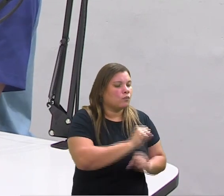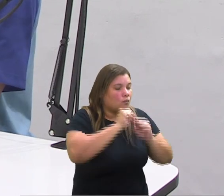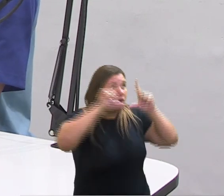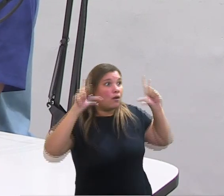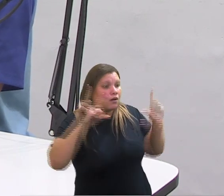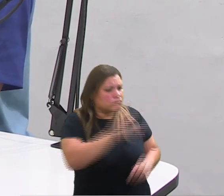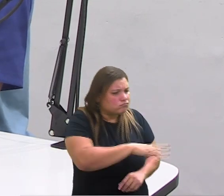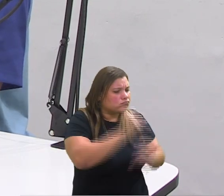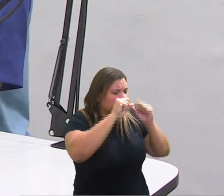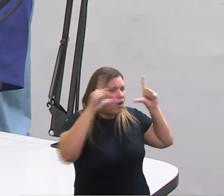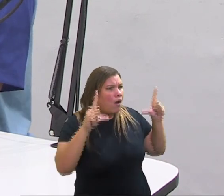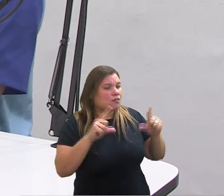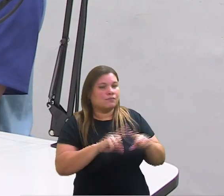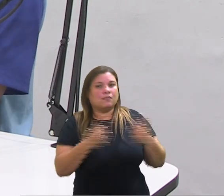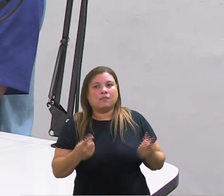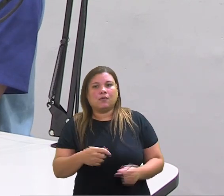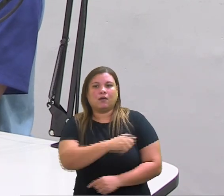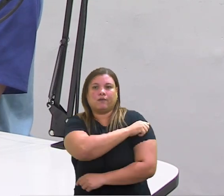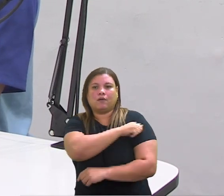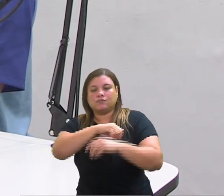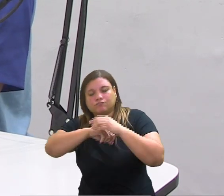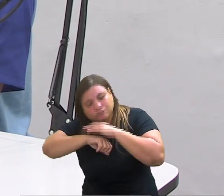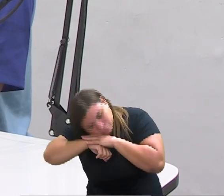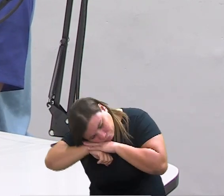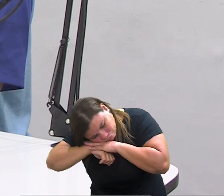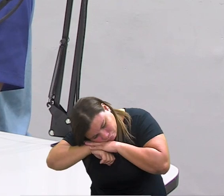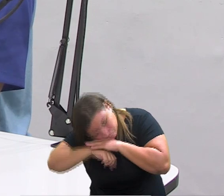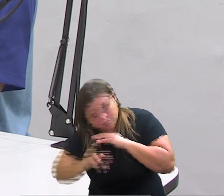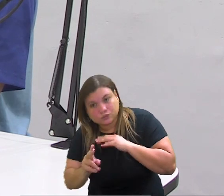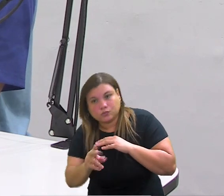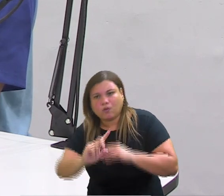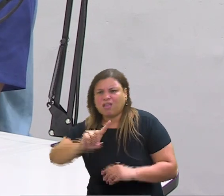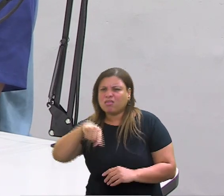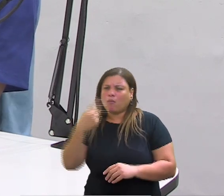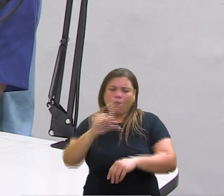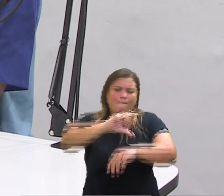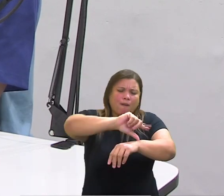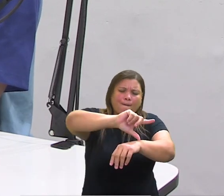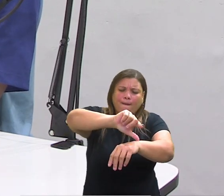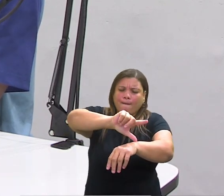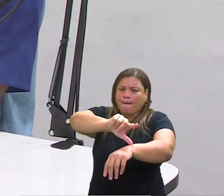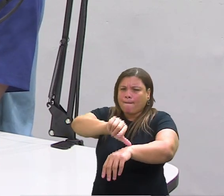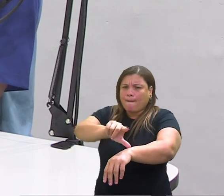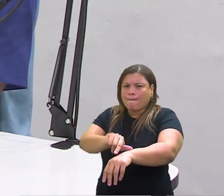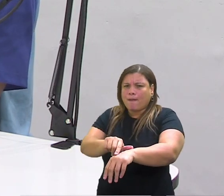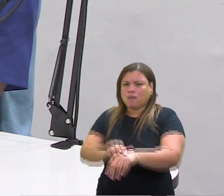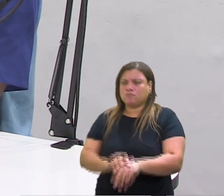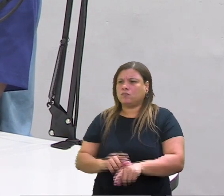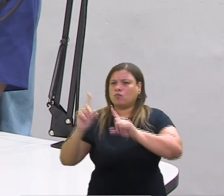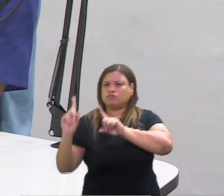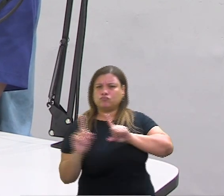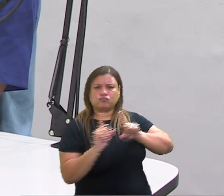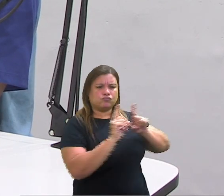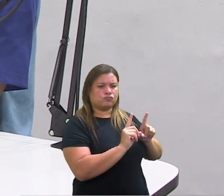O professor se formou naquilo ali, você vai pra escola por aquilo ali, você tá ali para estudar, não é